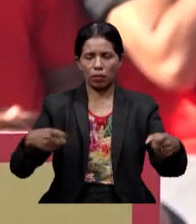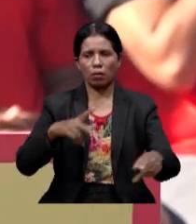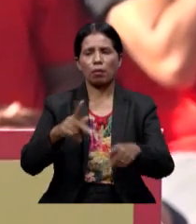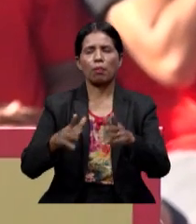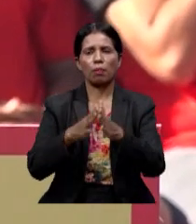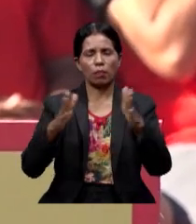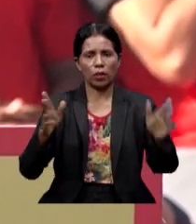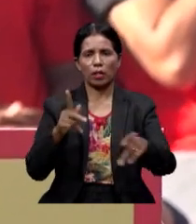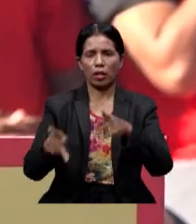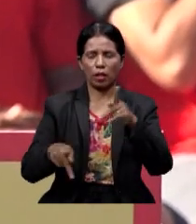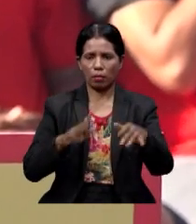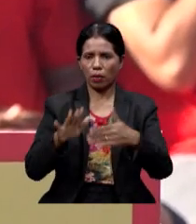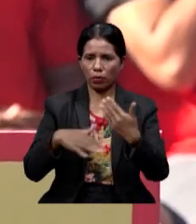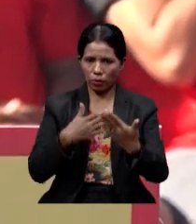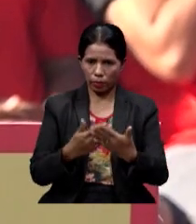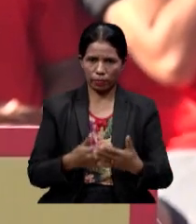berenia.